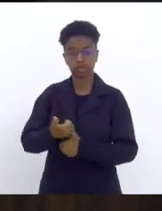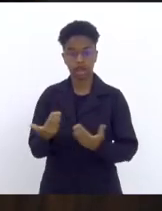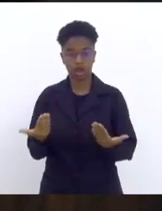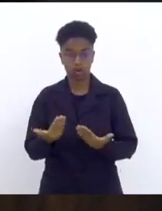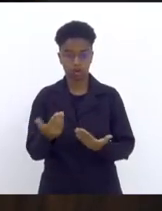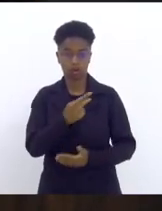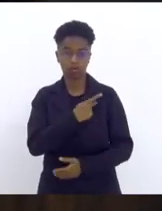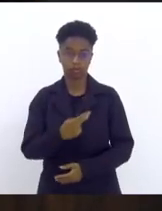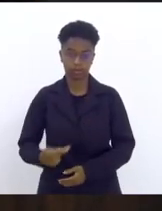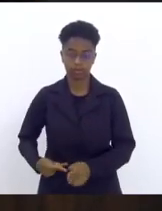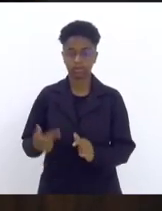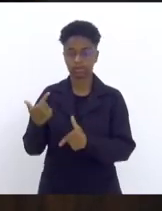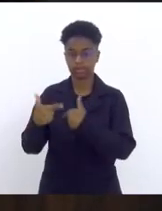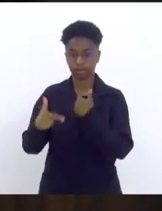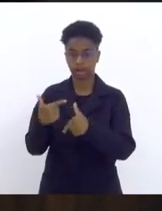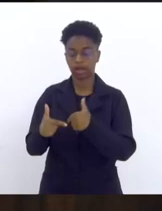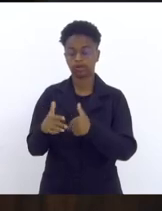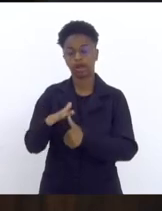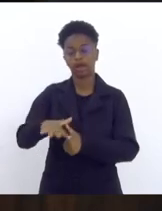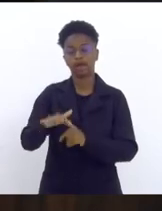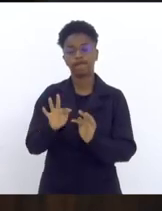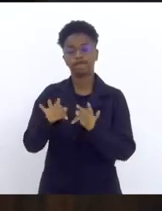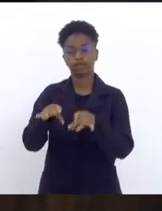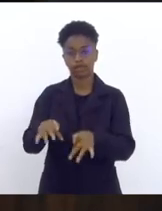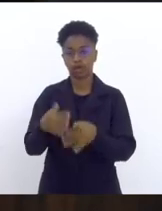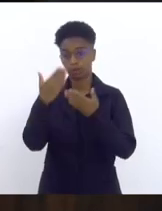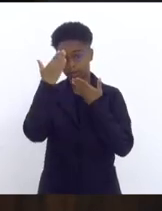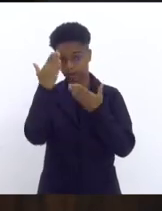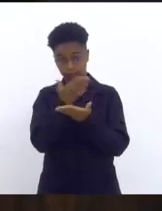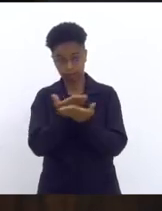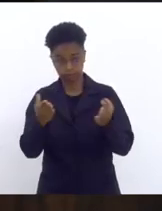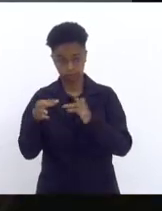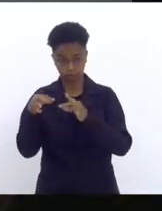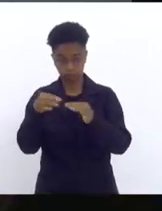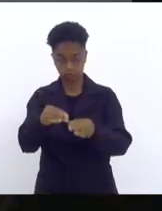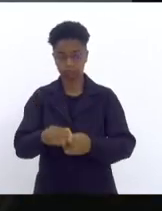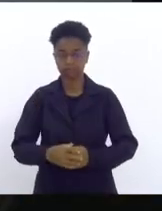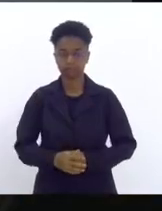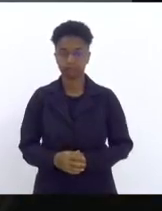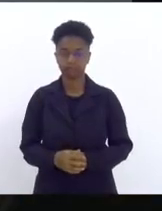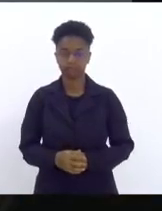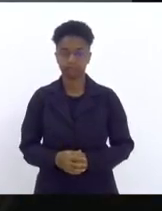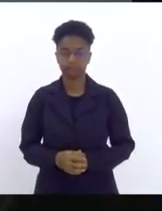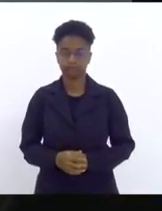os trabalhos do expediente final muito obrigada a todos e todas